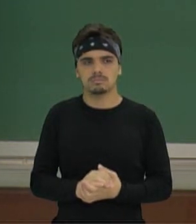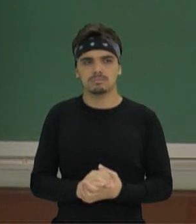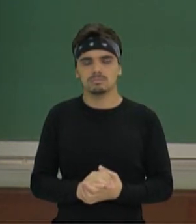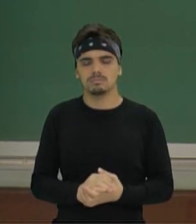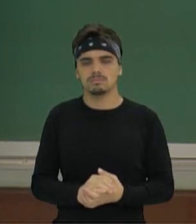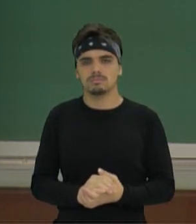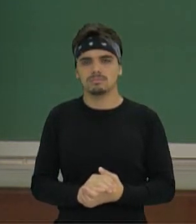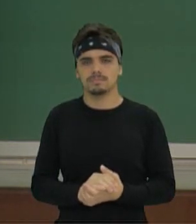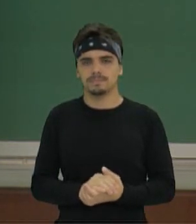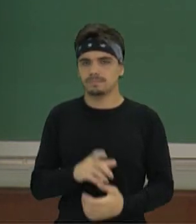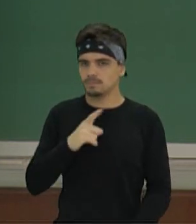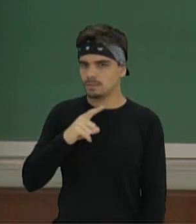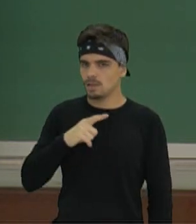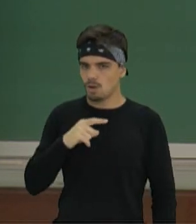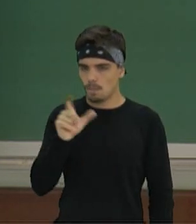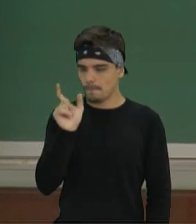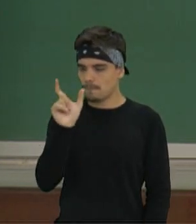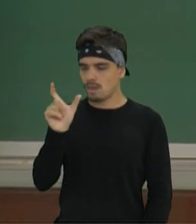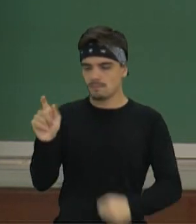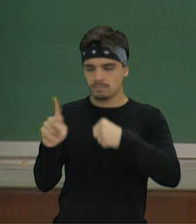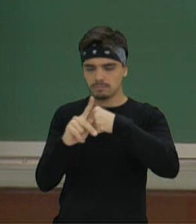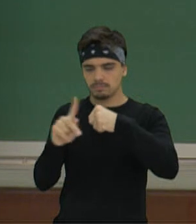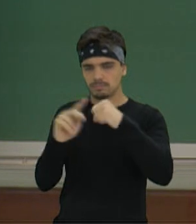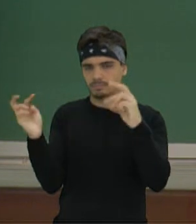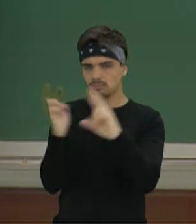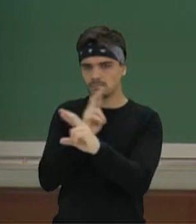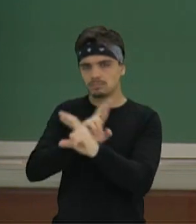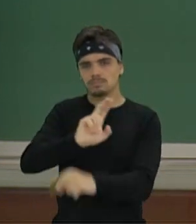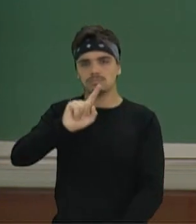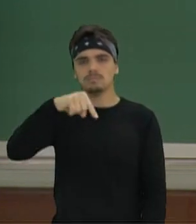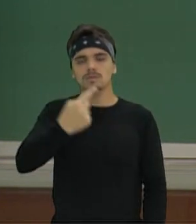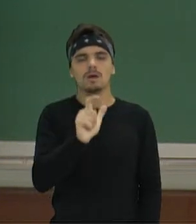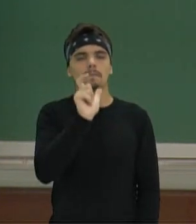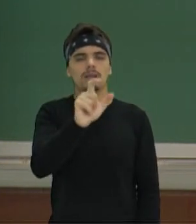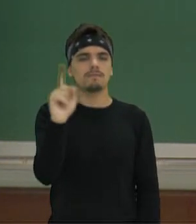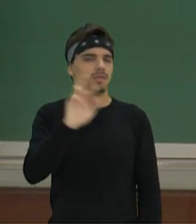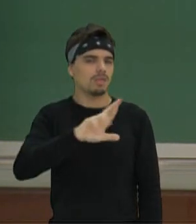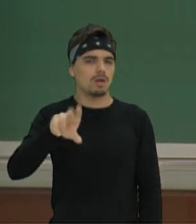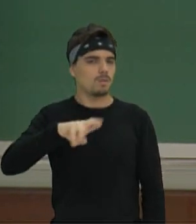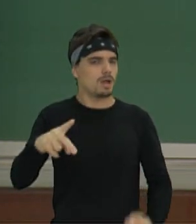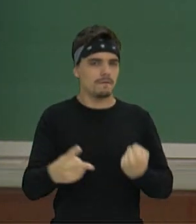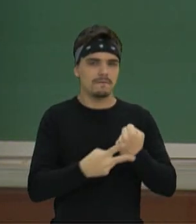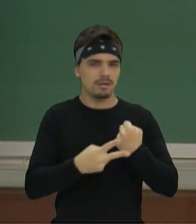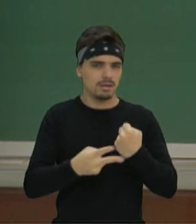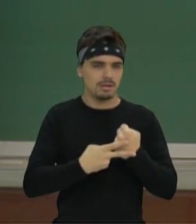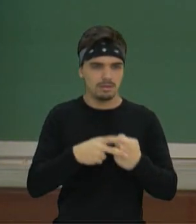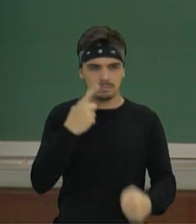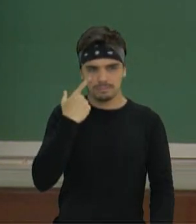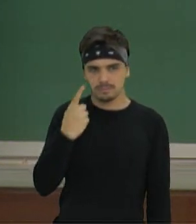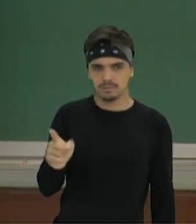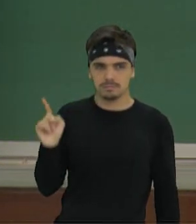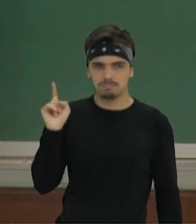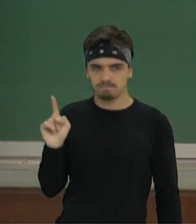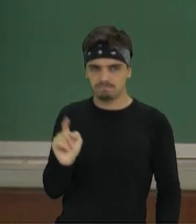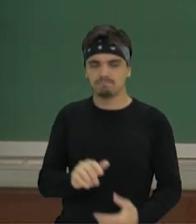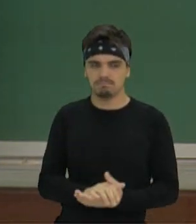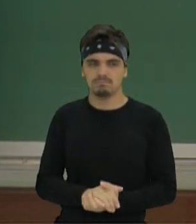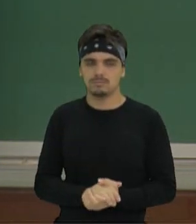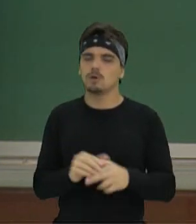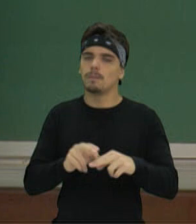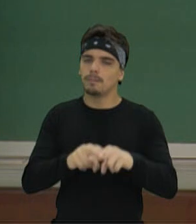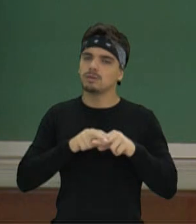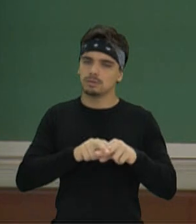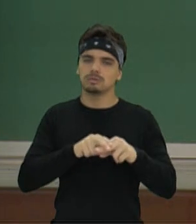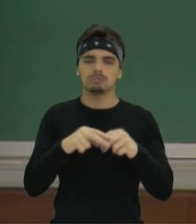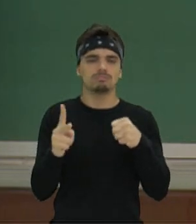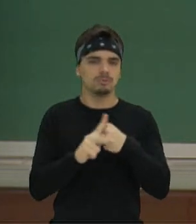O pronome relativo está aqui, o that. A palavra que vem depois não é um verbo, é o some. Portanto, esse pronome ele